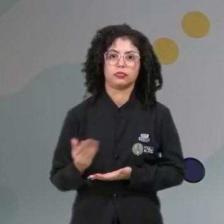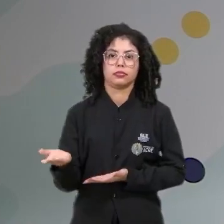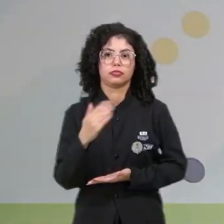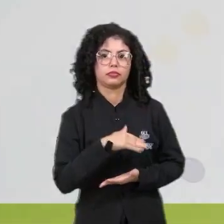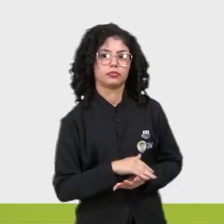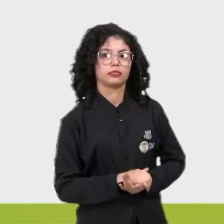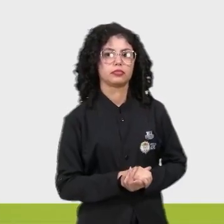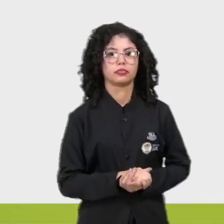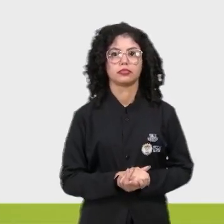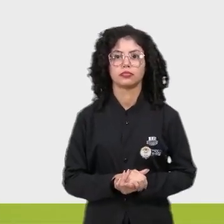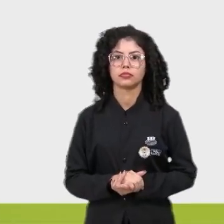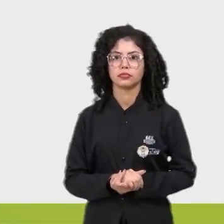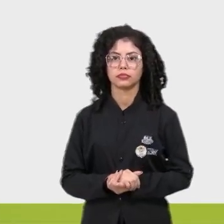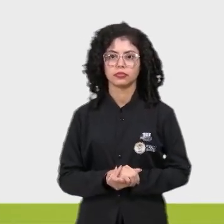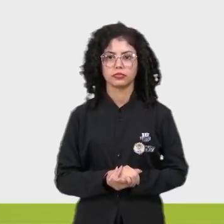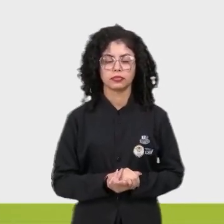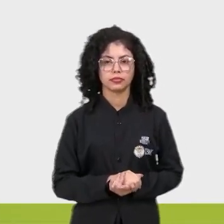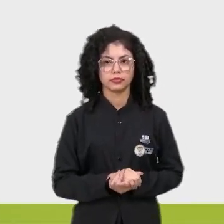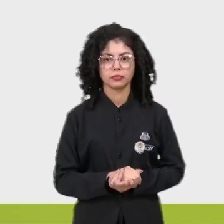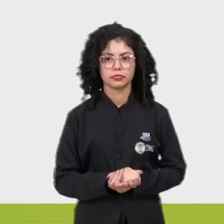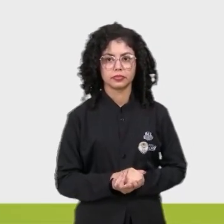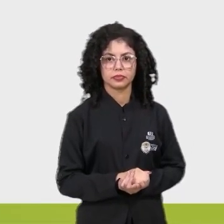lá.